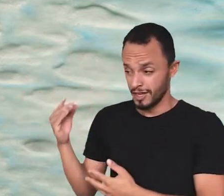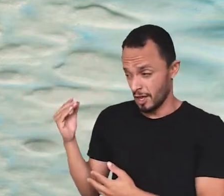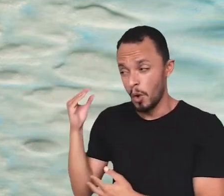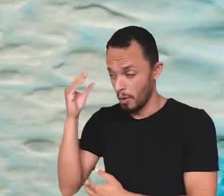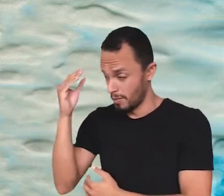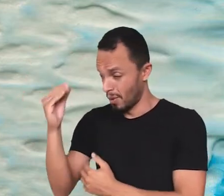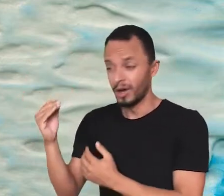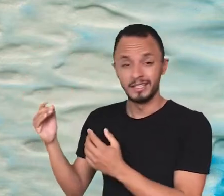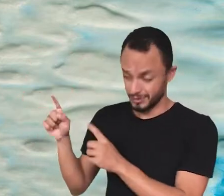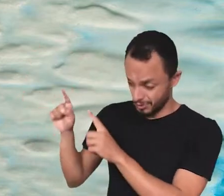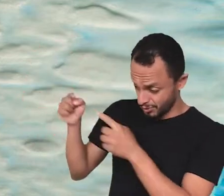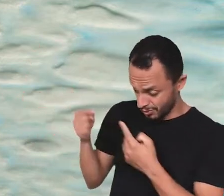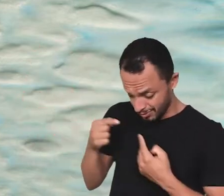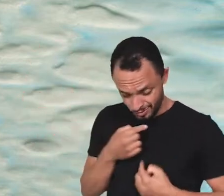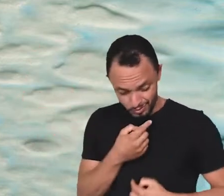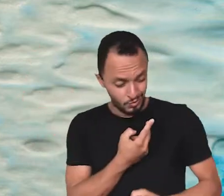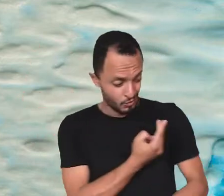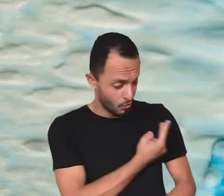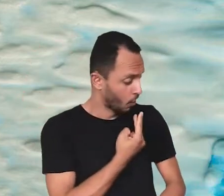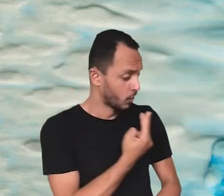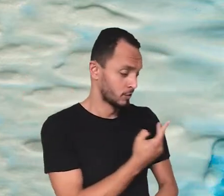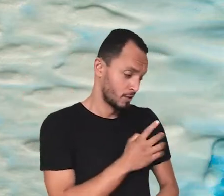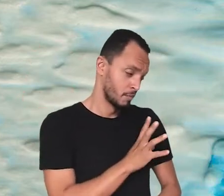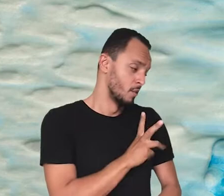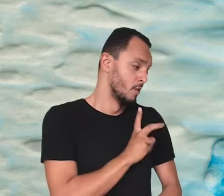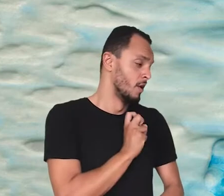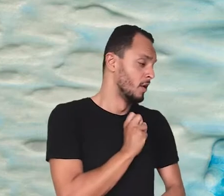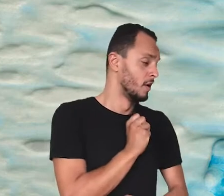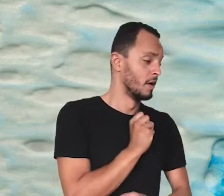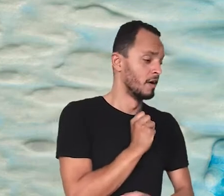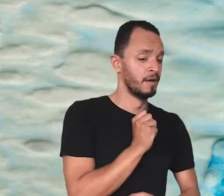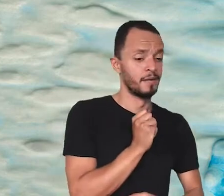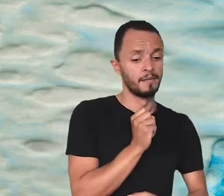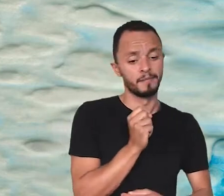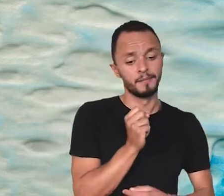Quando virem rumores do nosso amor,